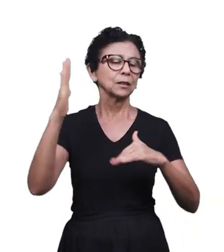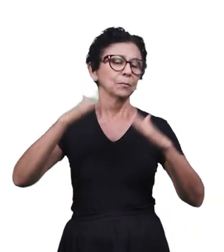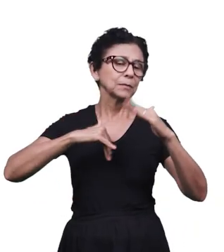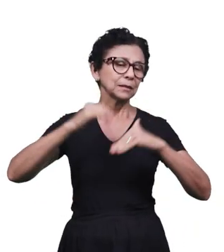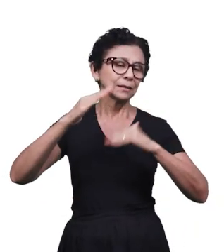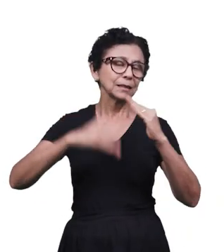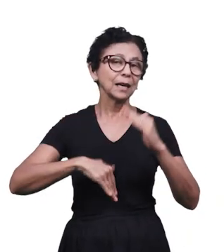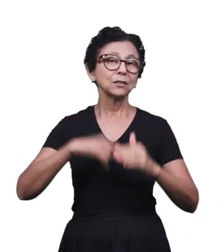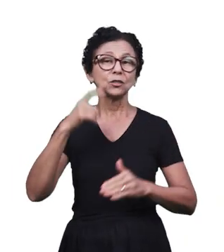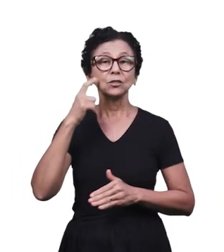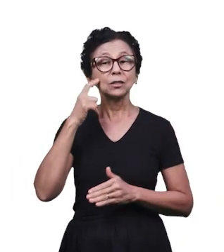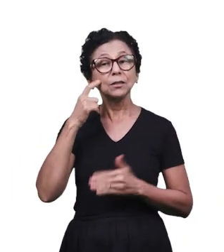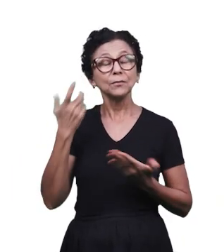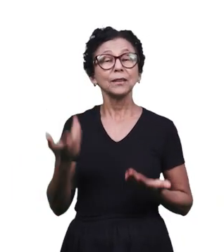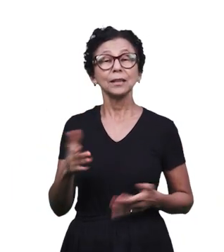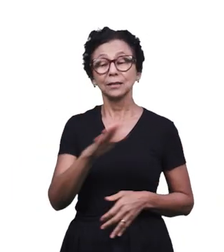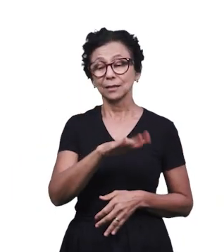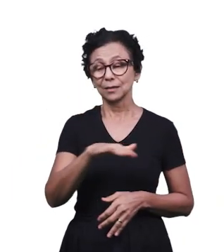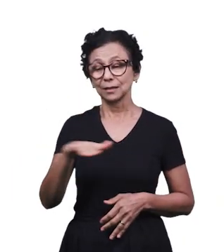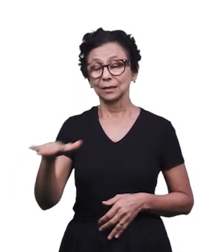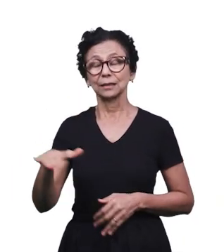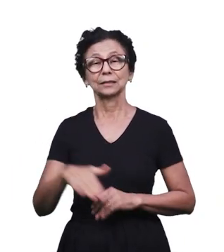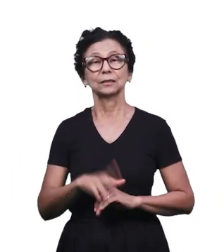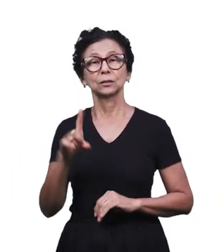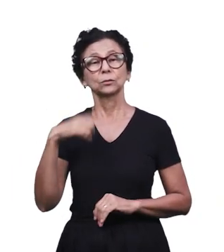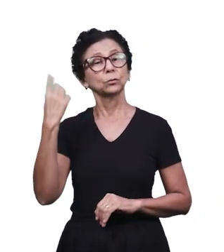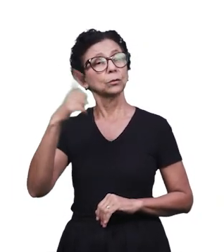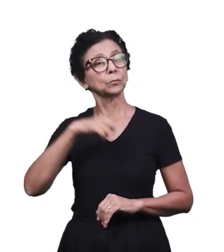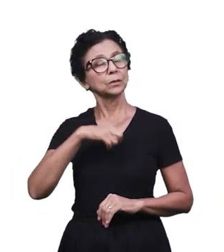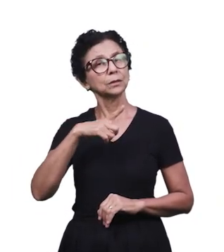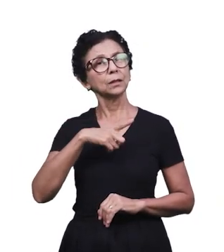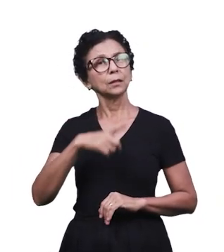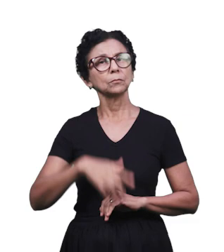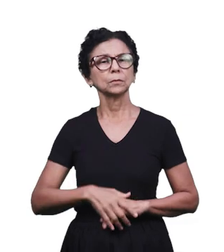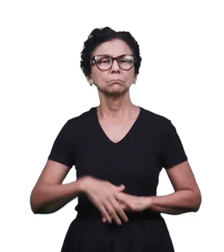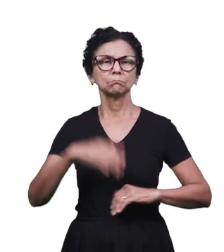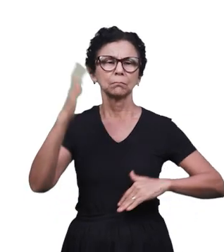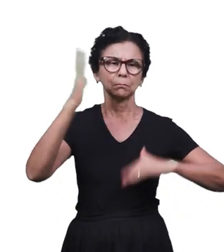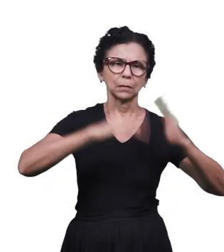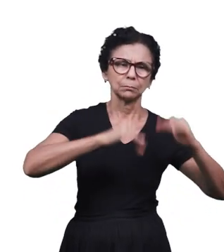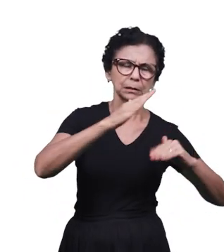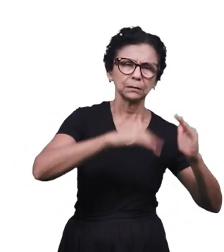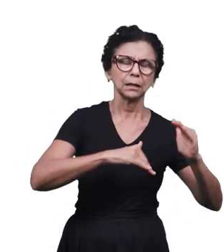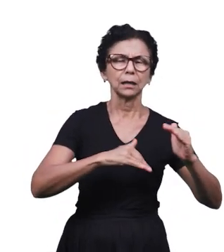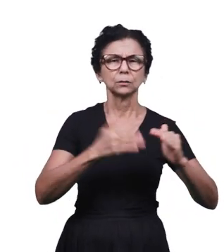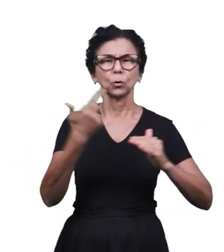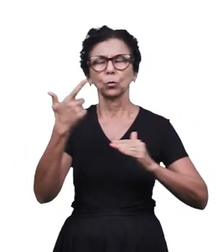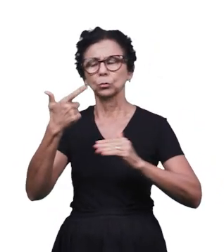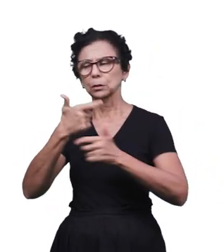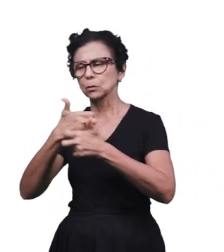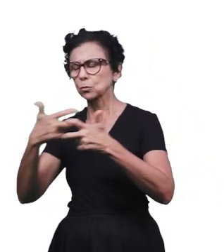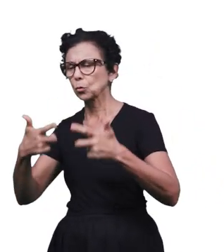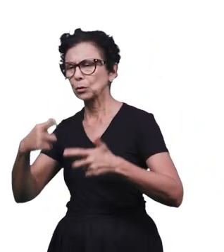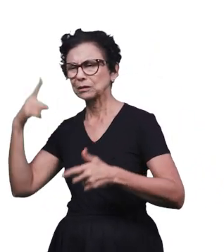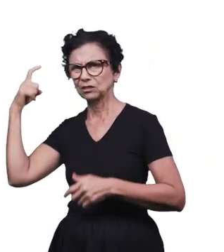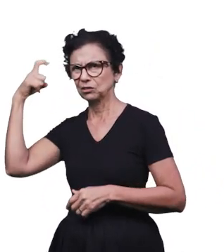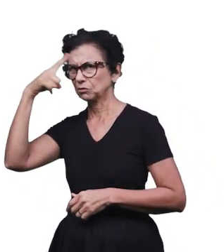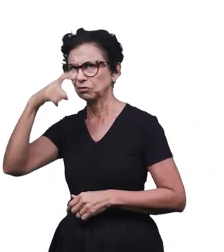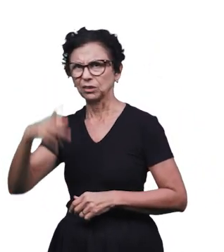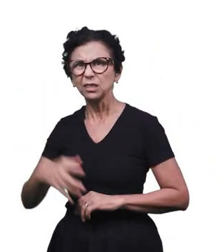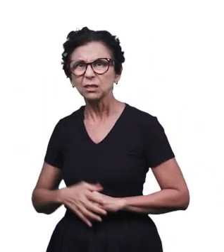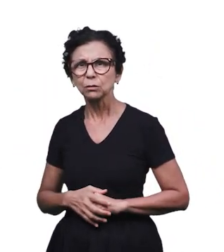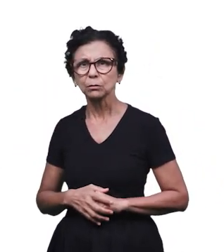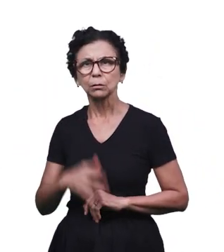Todos nós temos capacidades e tem coisas que nós temos maior dificuldade. Isso é comum a todo ser